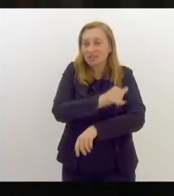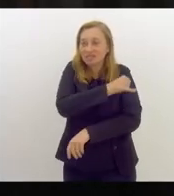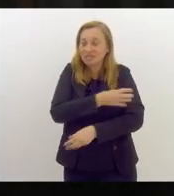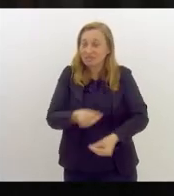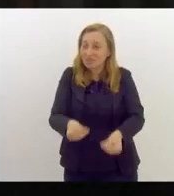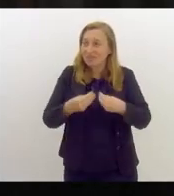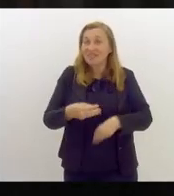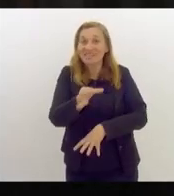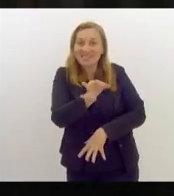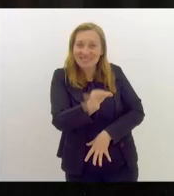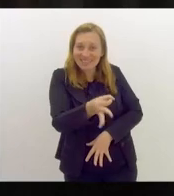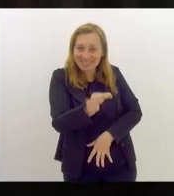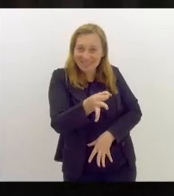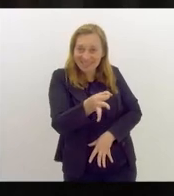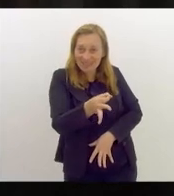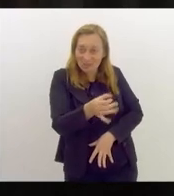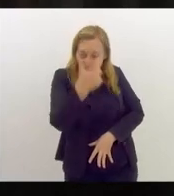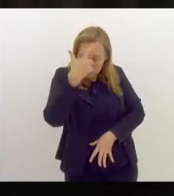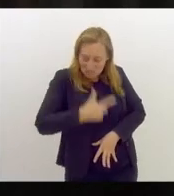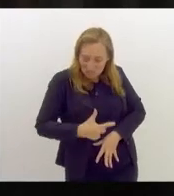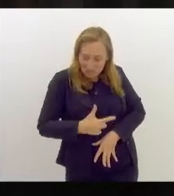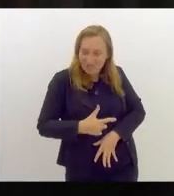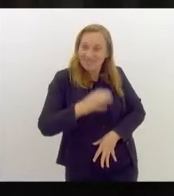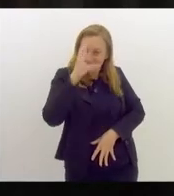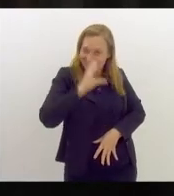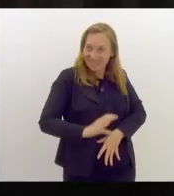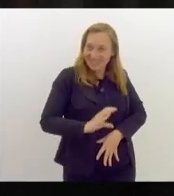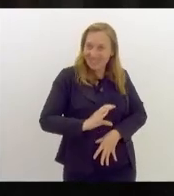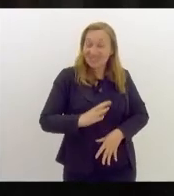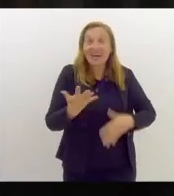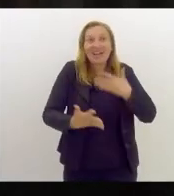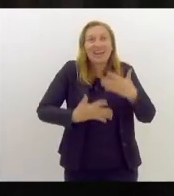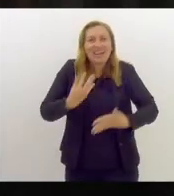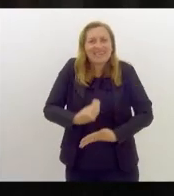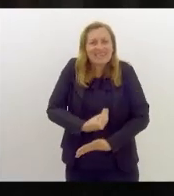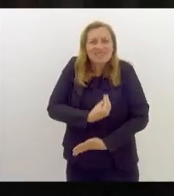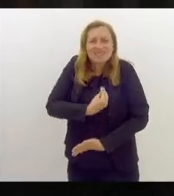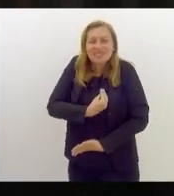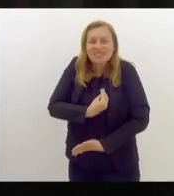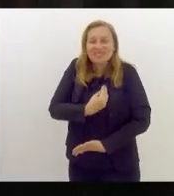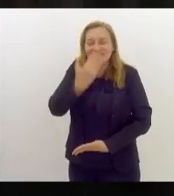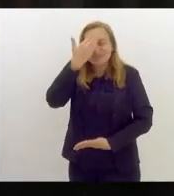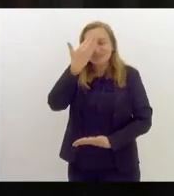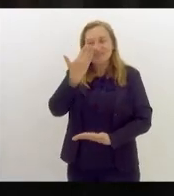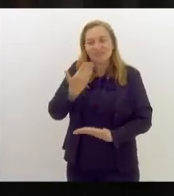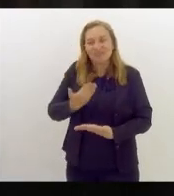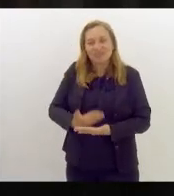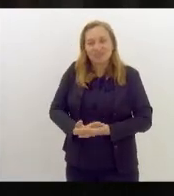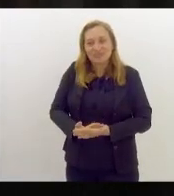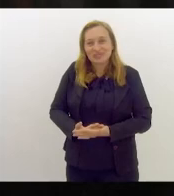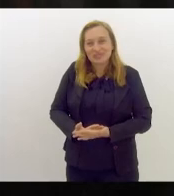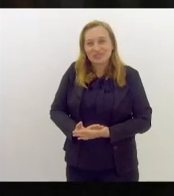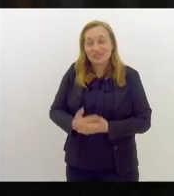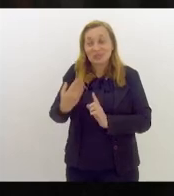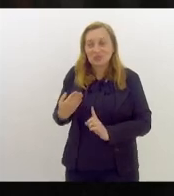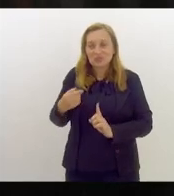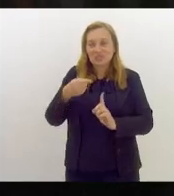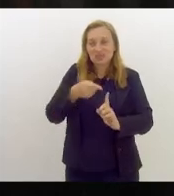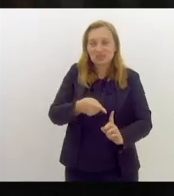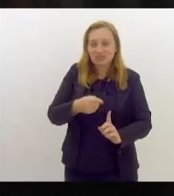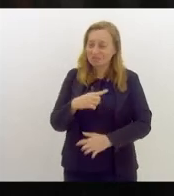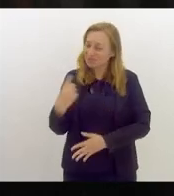ter certeza sou um cidadão entusiasmado com a vida e confiante no destino do nosso